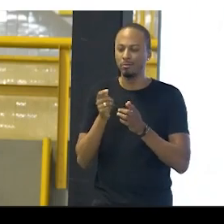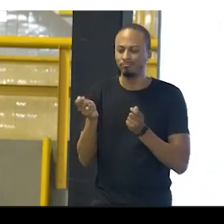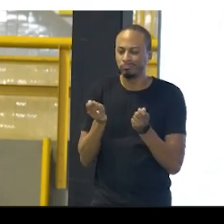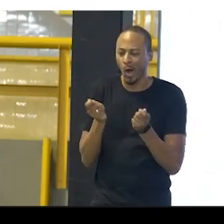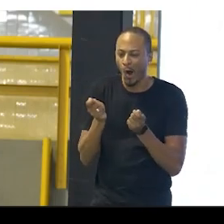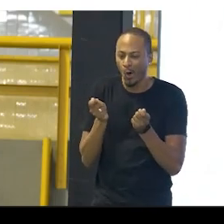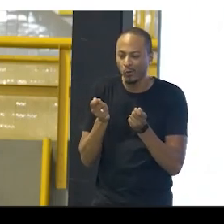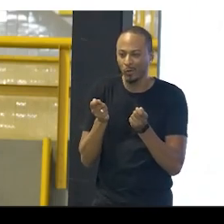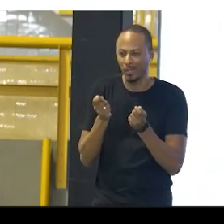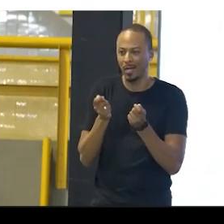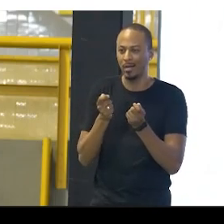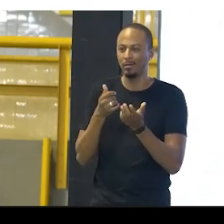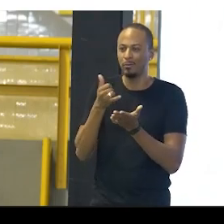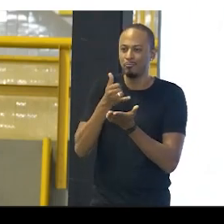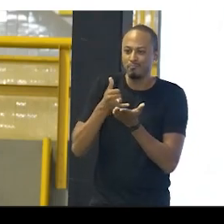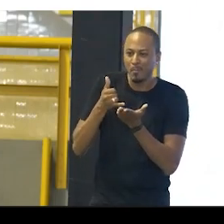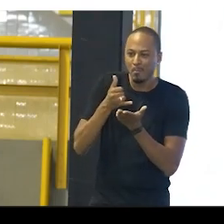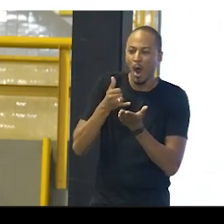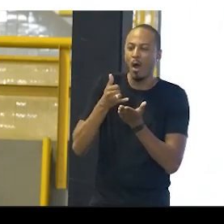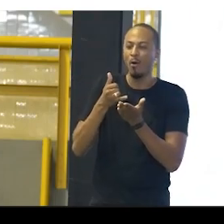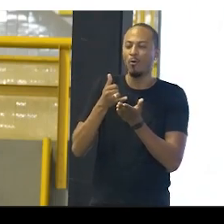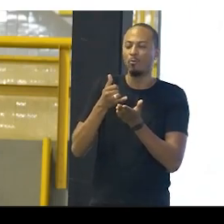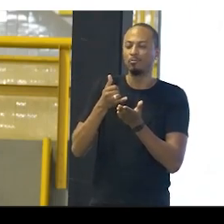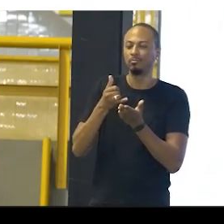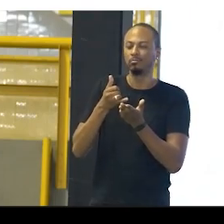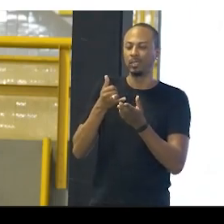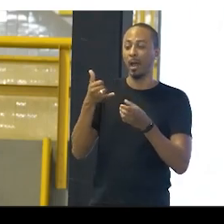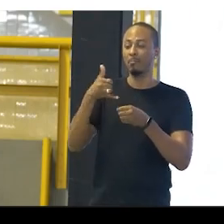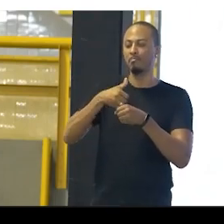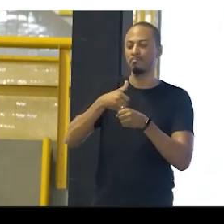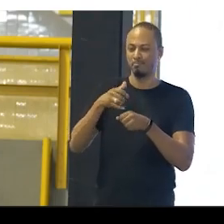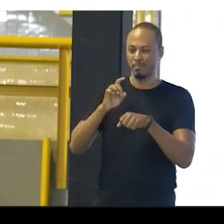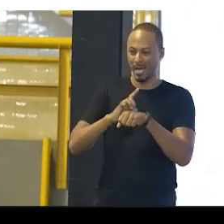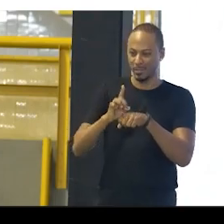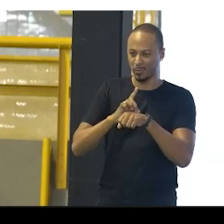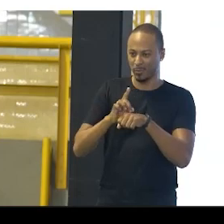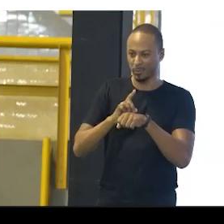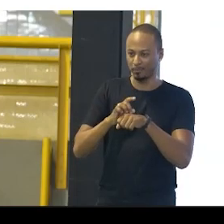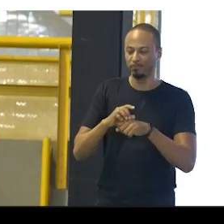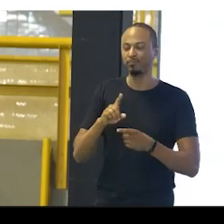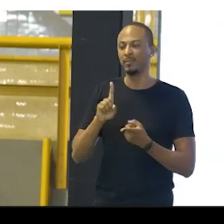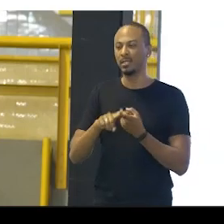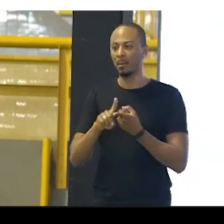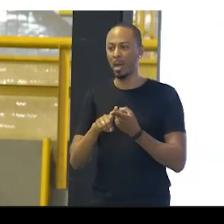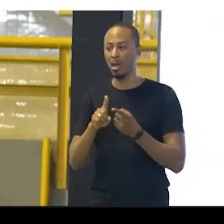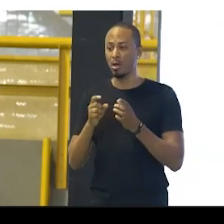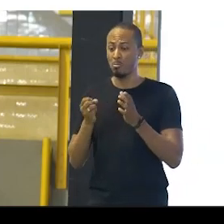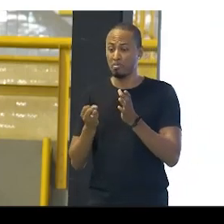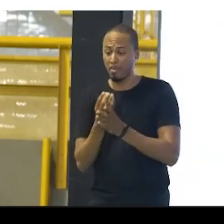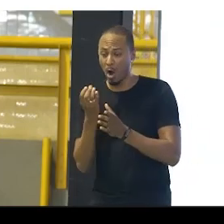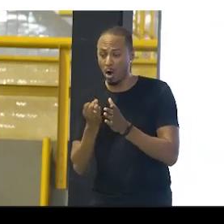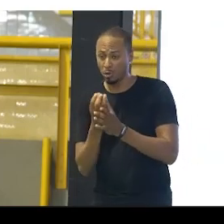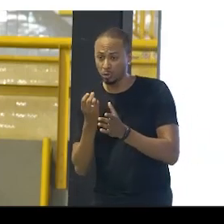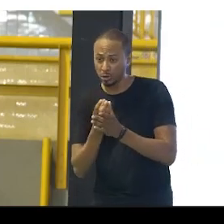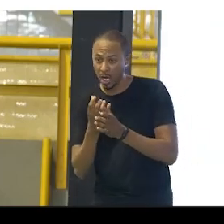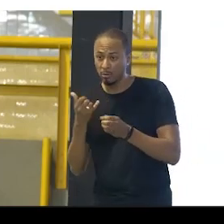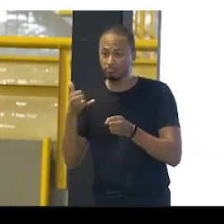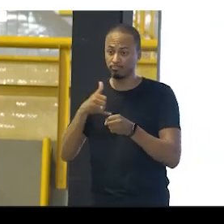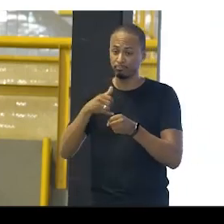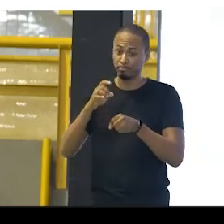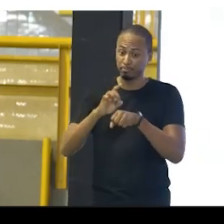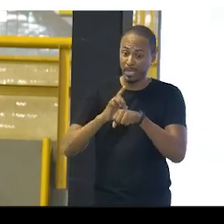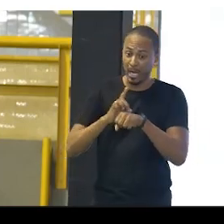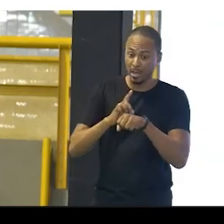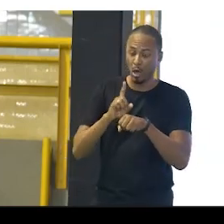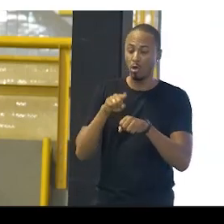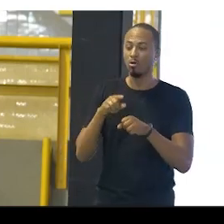anos 50, nos anos 60 aproximadamente, se constatava que a produção de petróleo aumentava no planeta, o consumo de